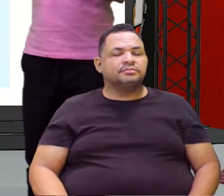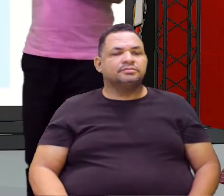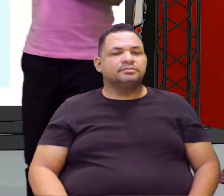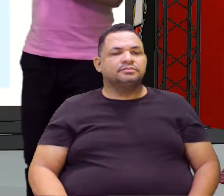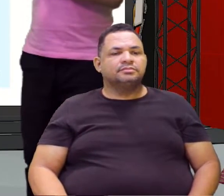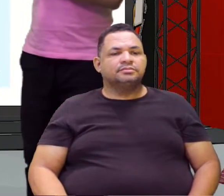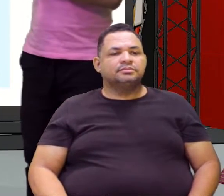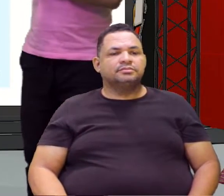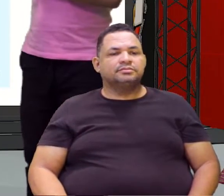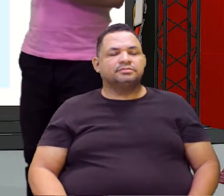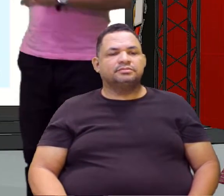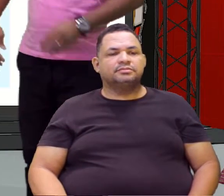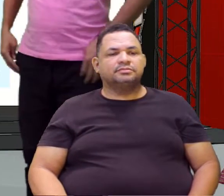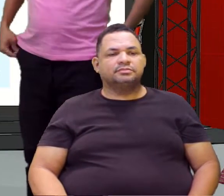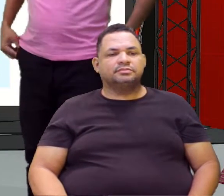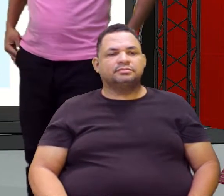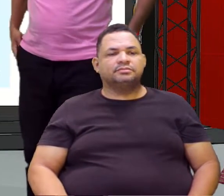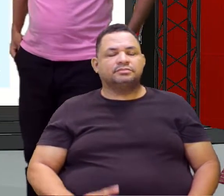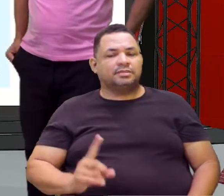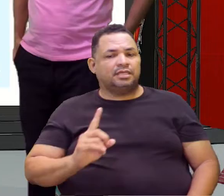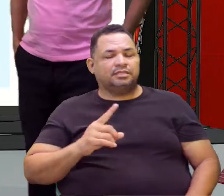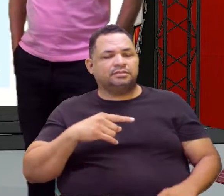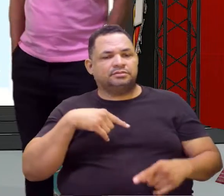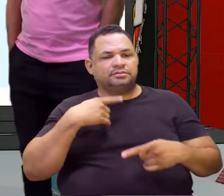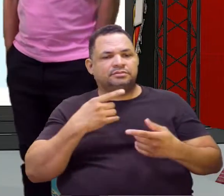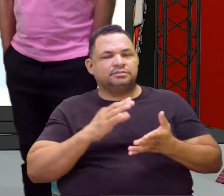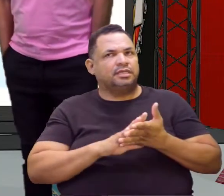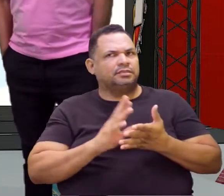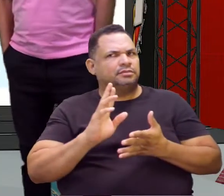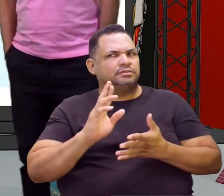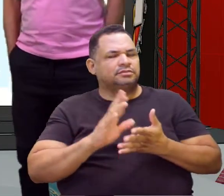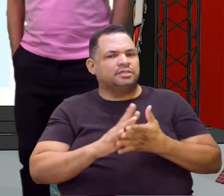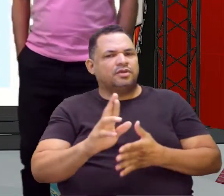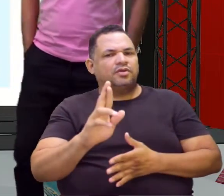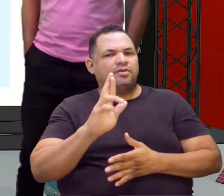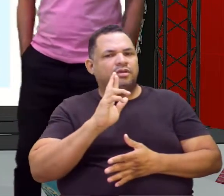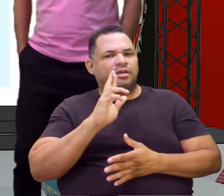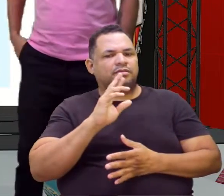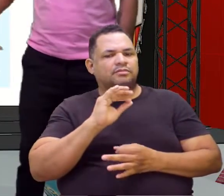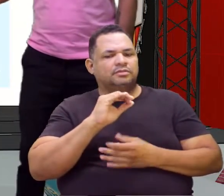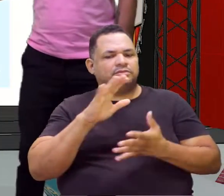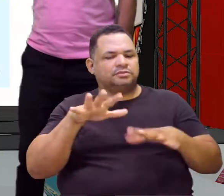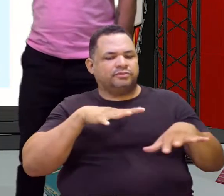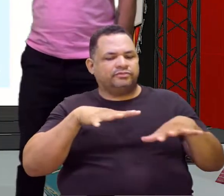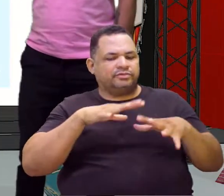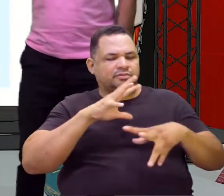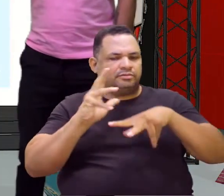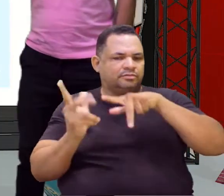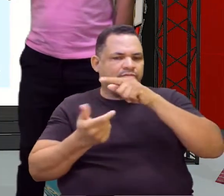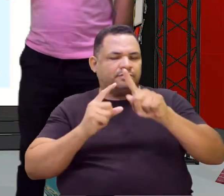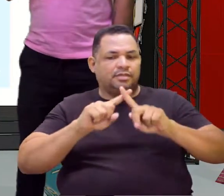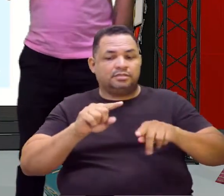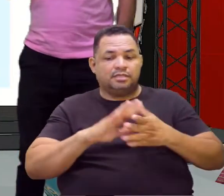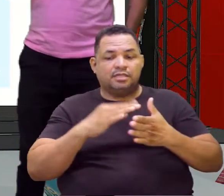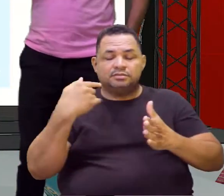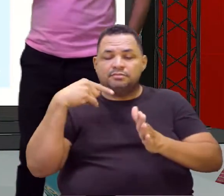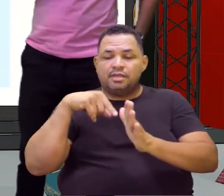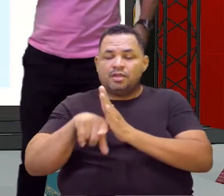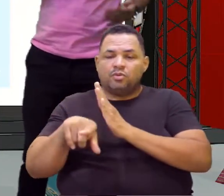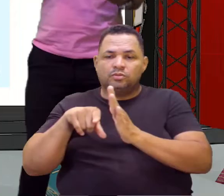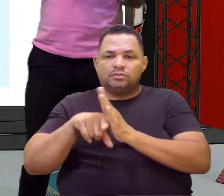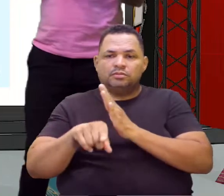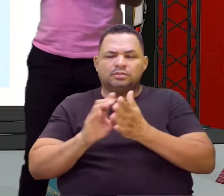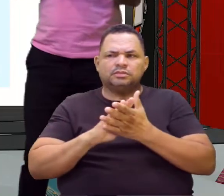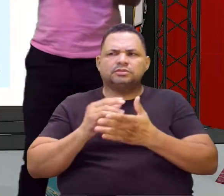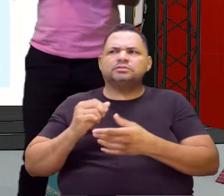né? Como a gente já falou, né? Não são as respostas que movem o mundo, são as perguntas. Só que estudar é quando você volta para